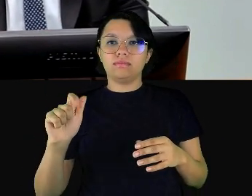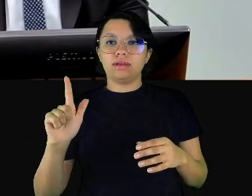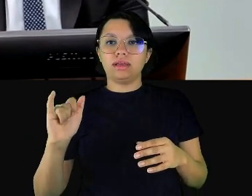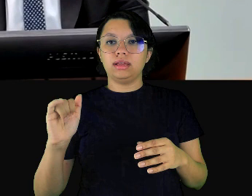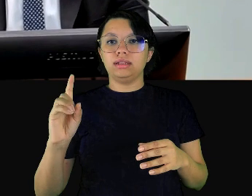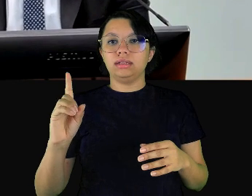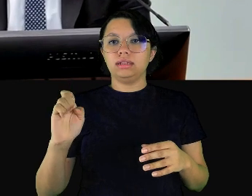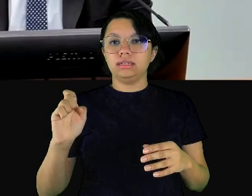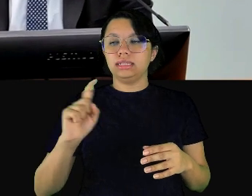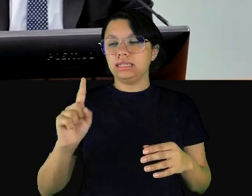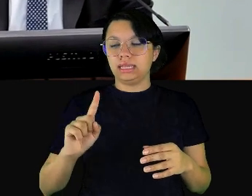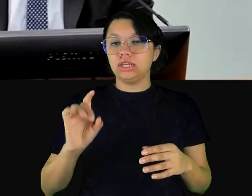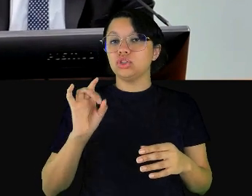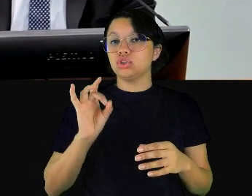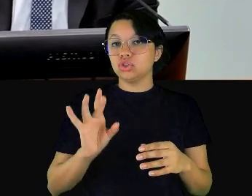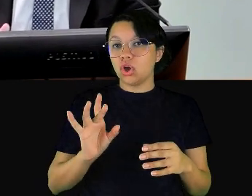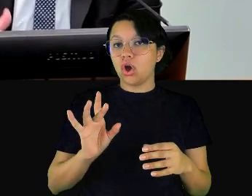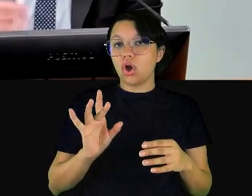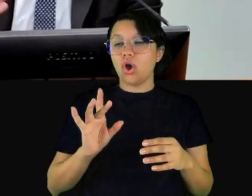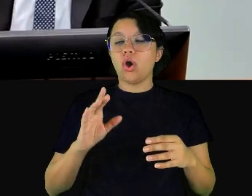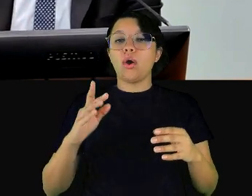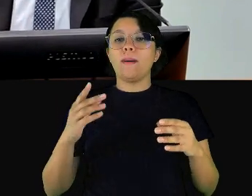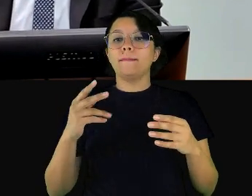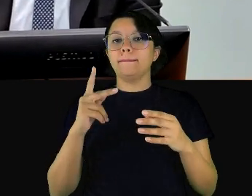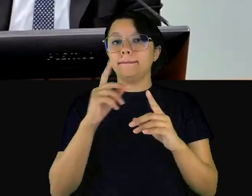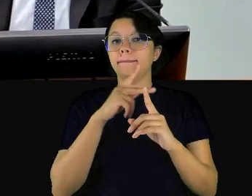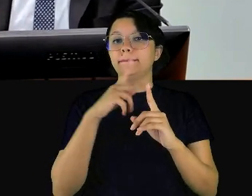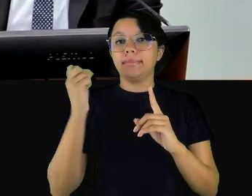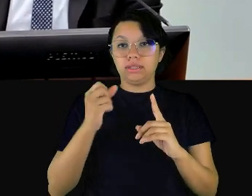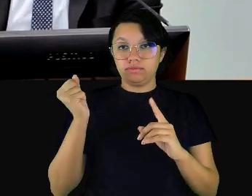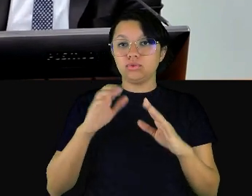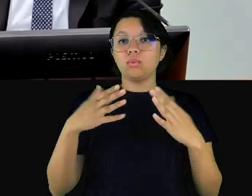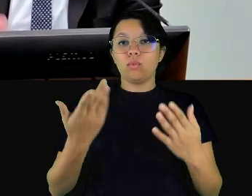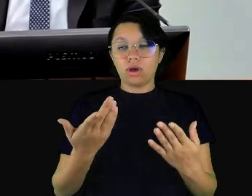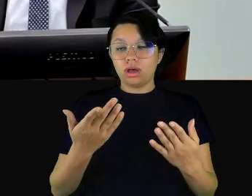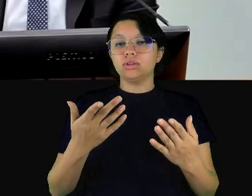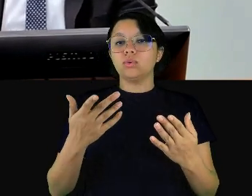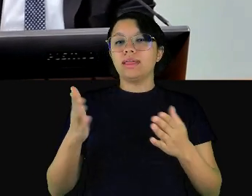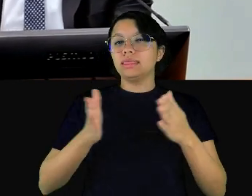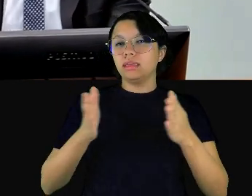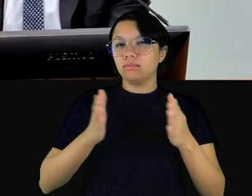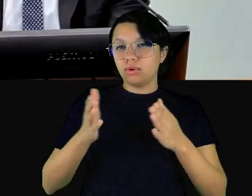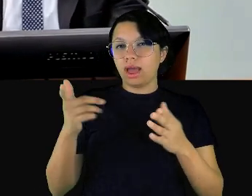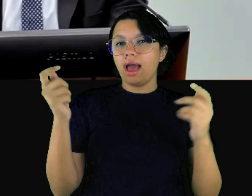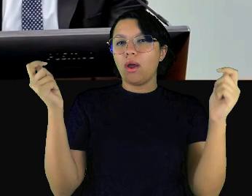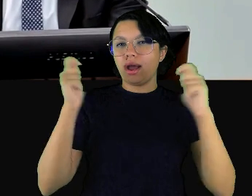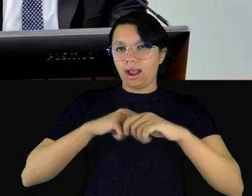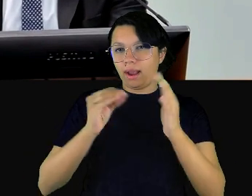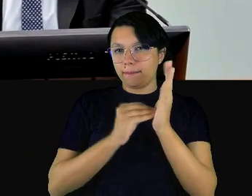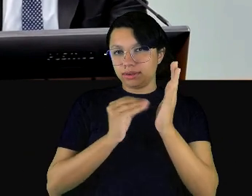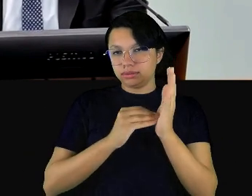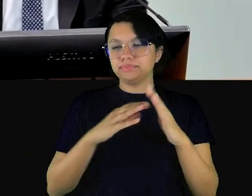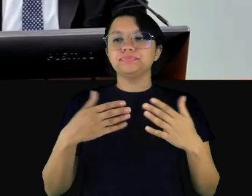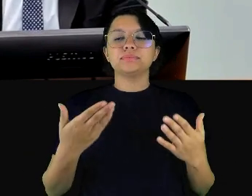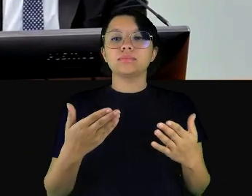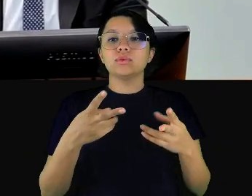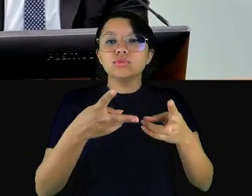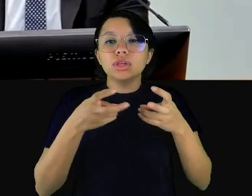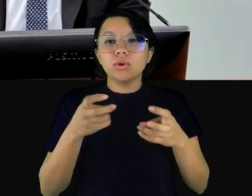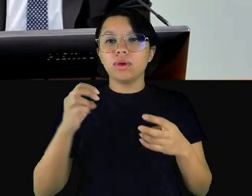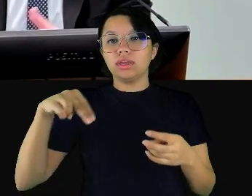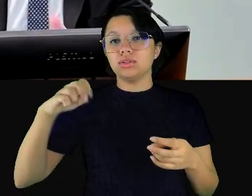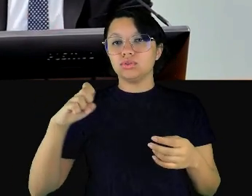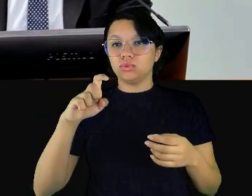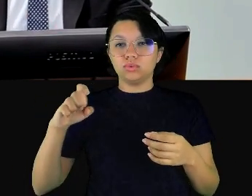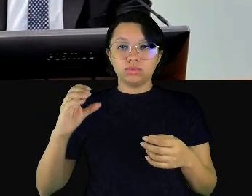benefício de incapacidade temporária. Nós temos também a garantia de emprego a partir do momento que você reconhece nexo causal, do